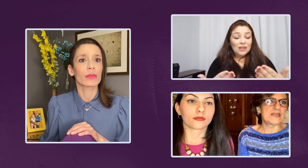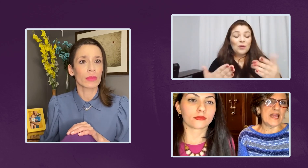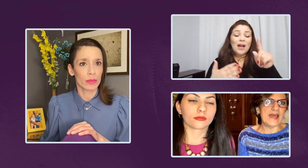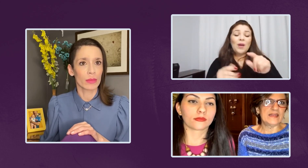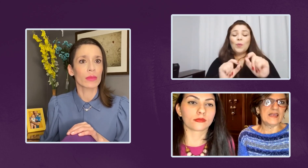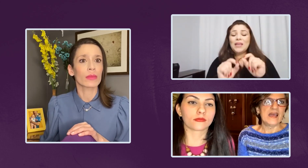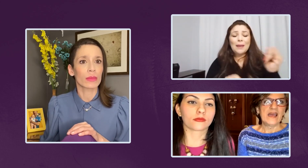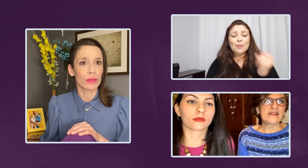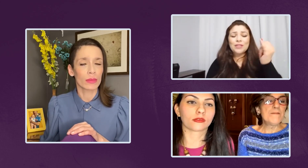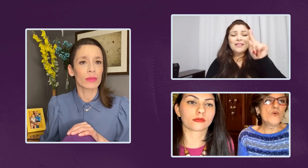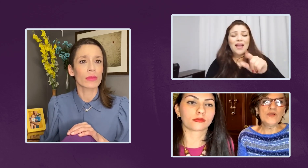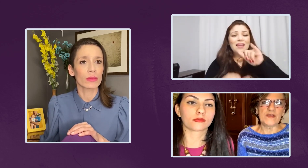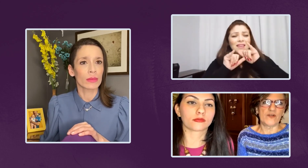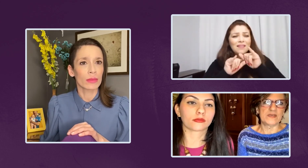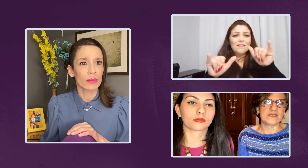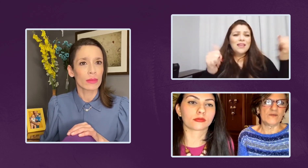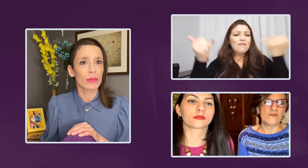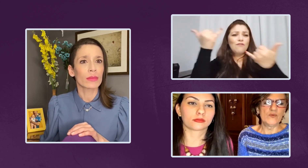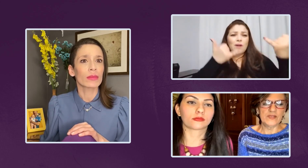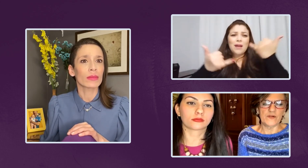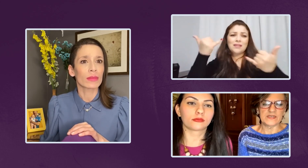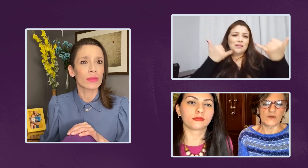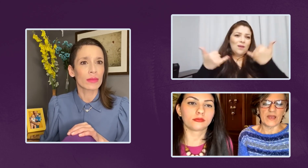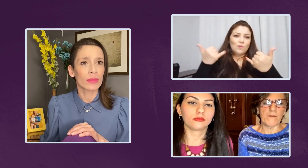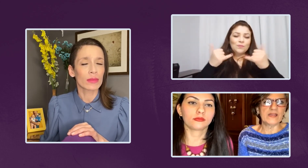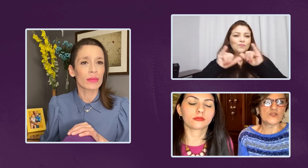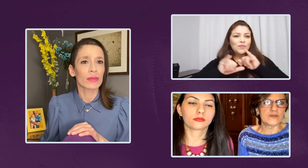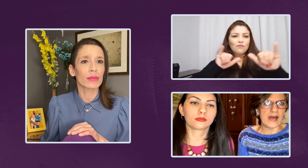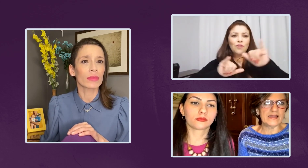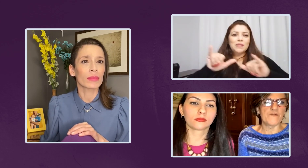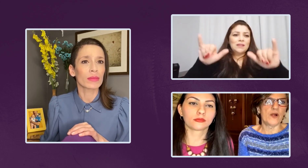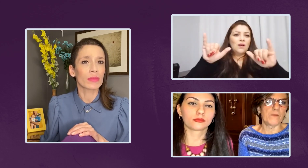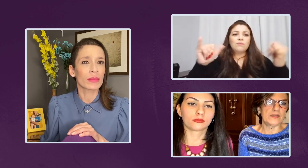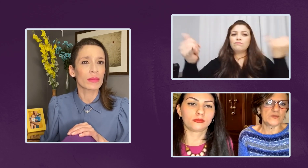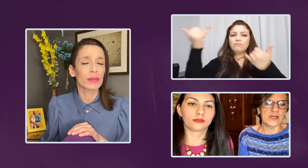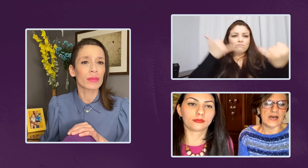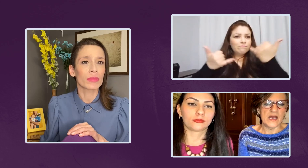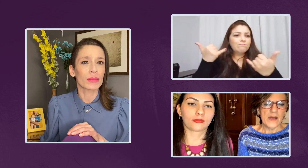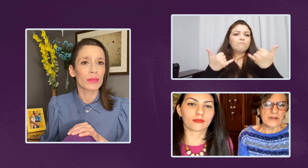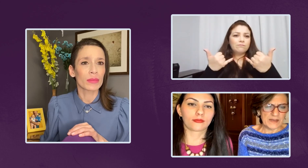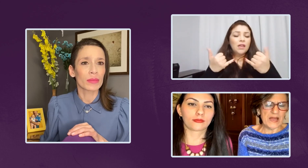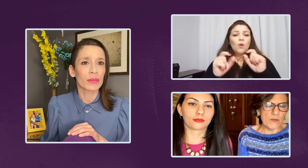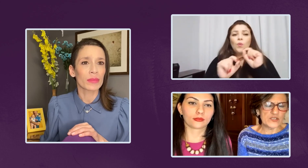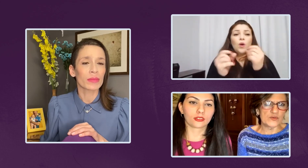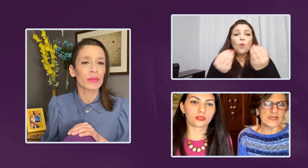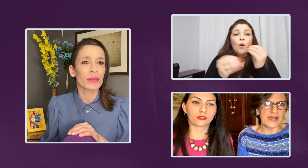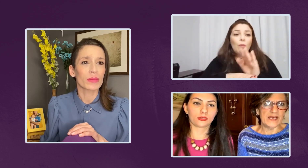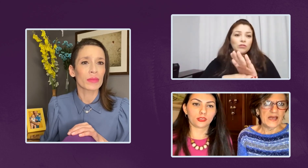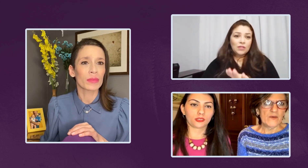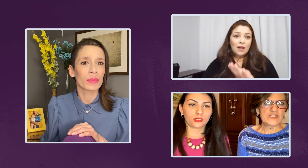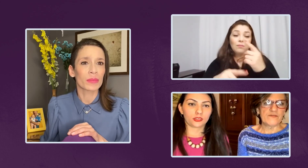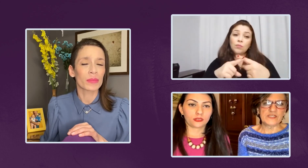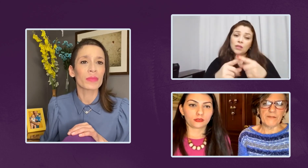com a internet, tem muita informação que pode ajudar, de que forma pode ajudar, porque sempre é uma ajuda,